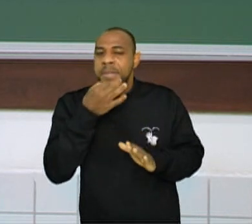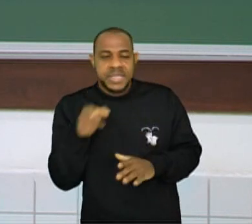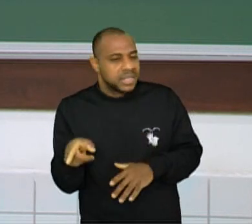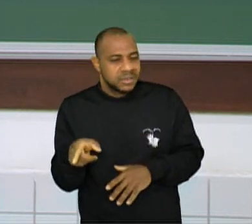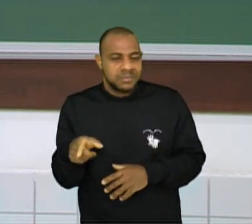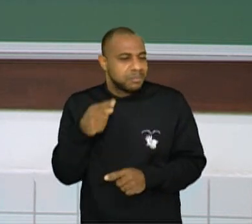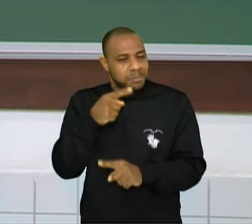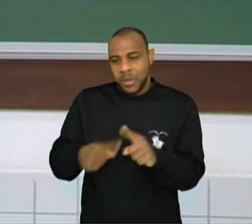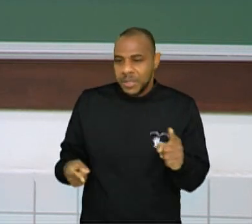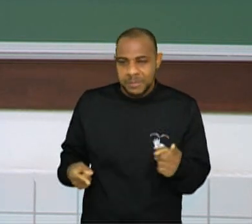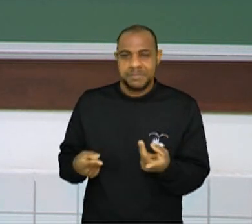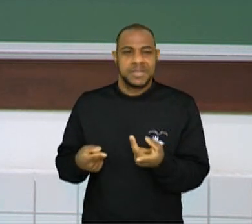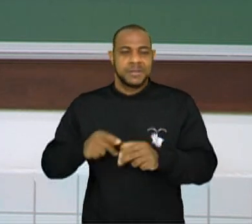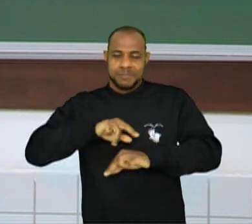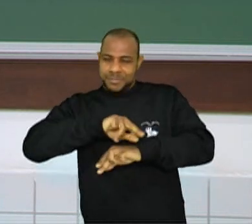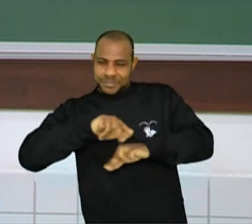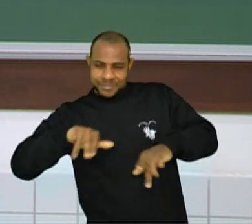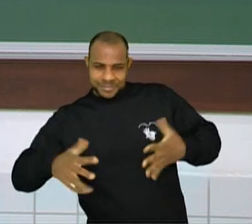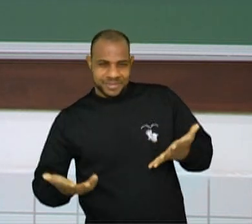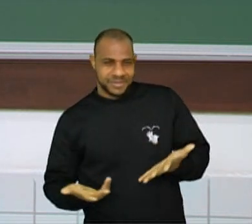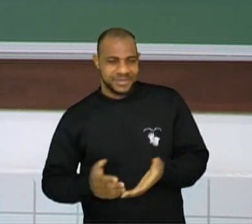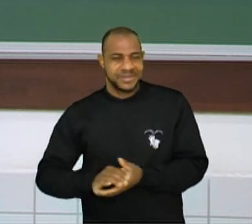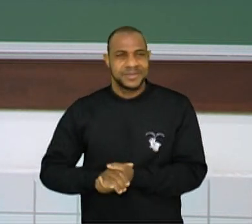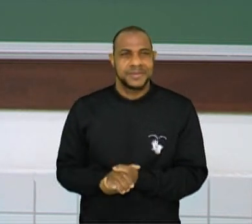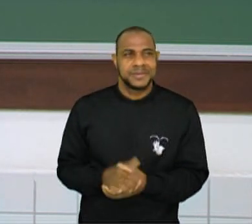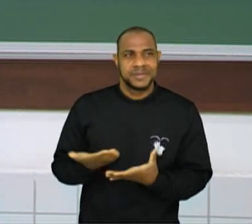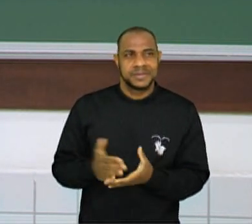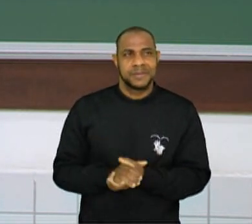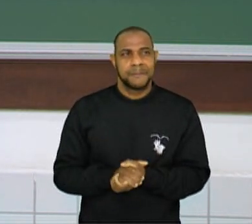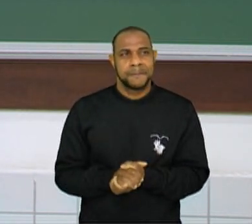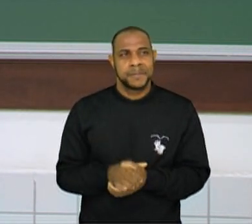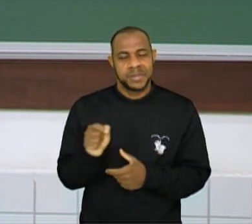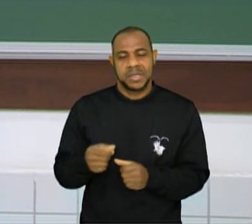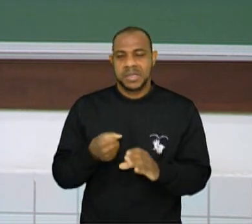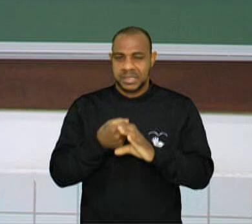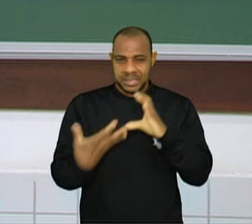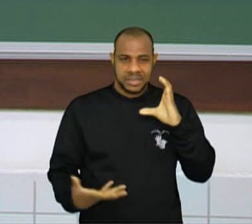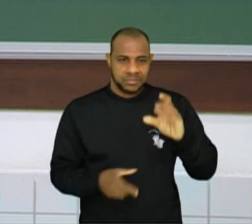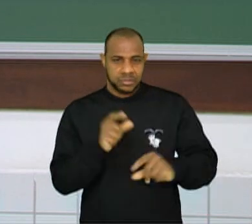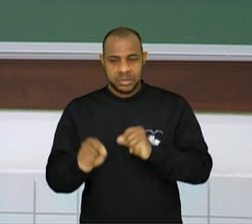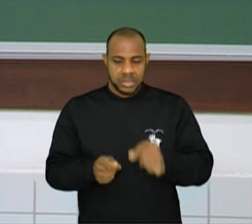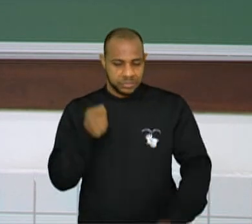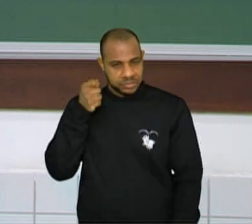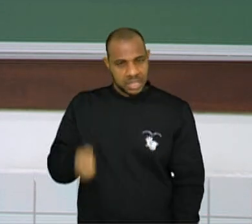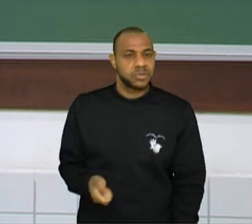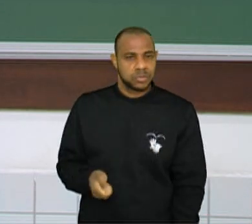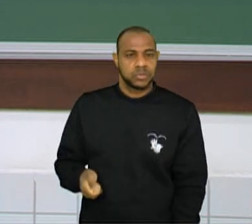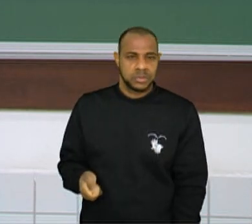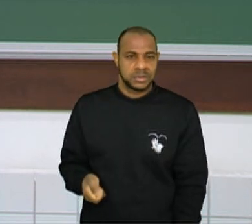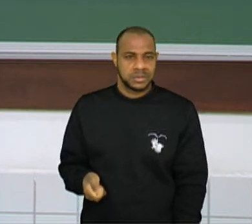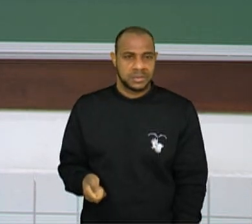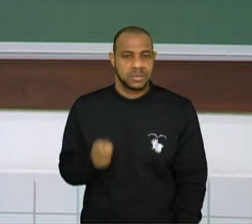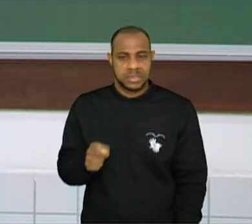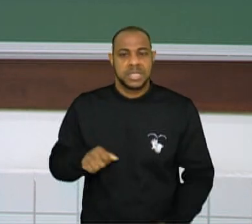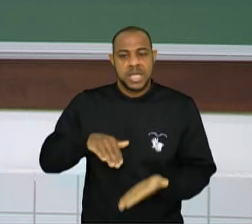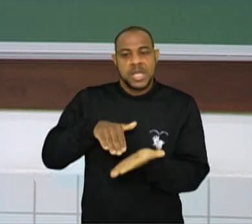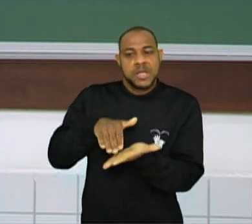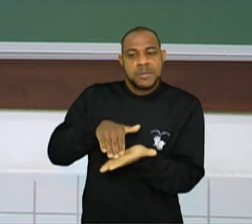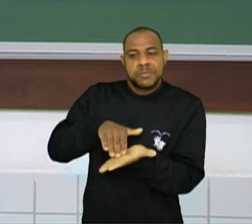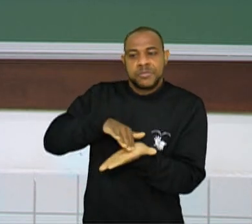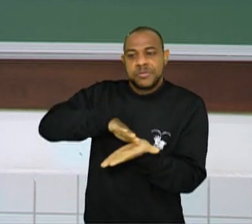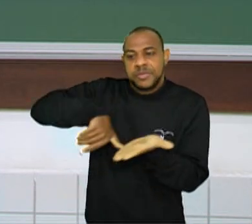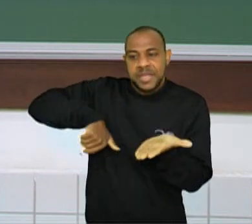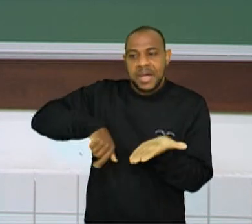e assim por diante, ok? Então, o autoritarismo se caracteriza também, como a ditadura, em retirar do indivíduo